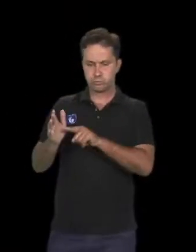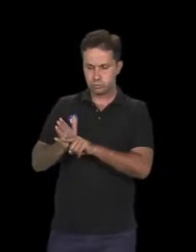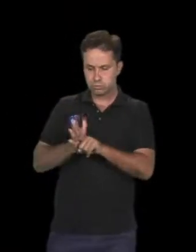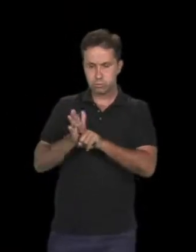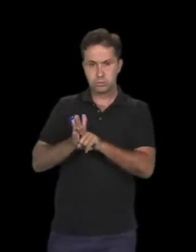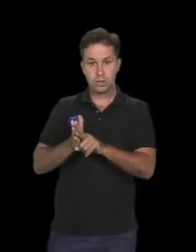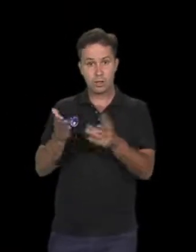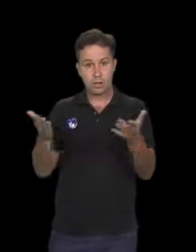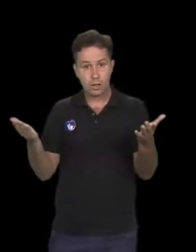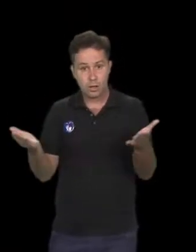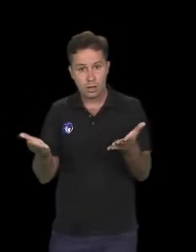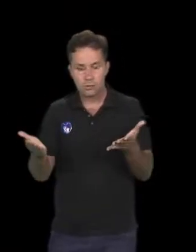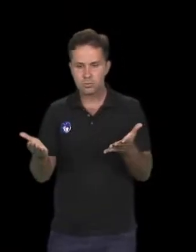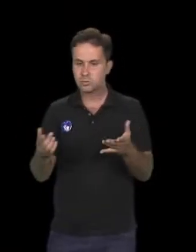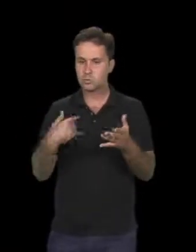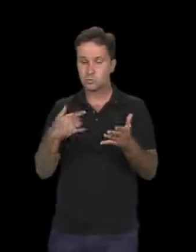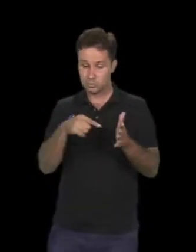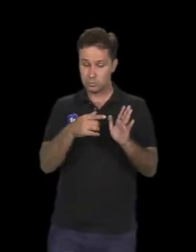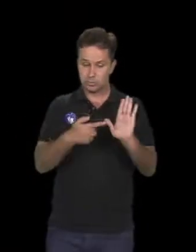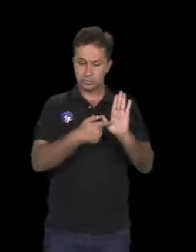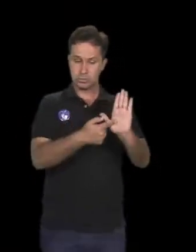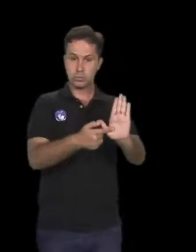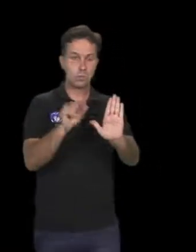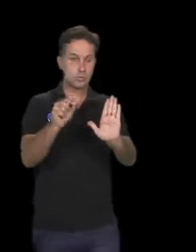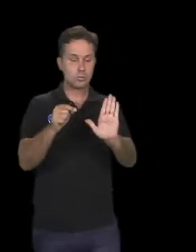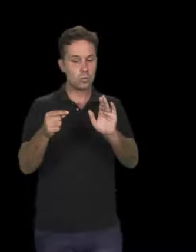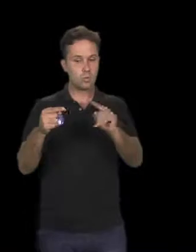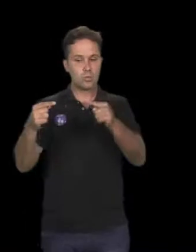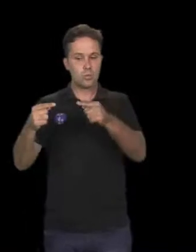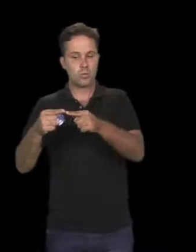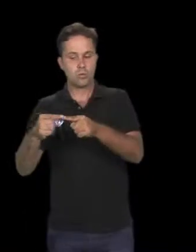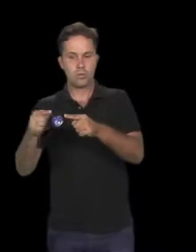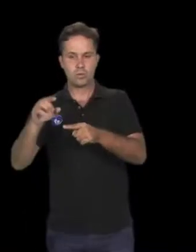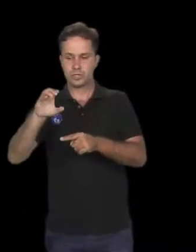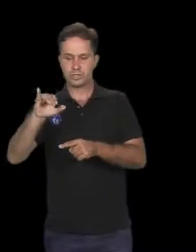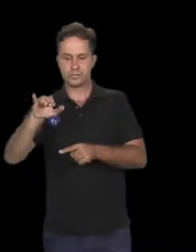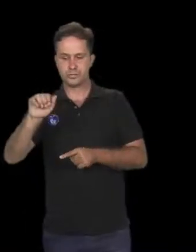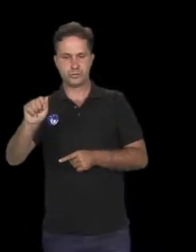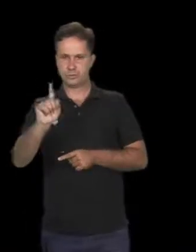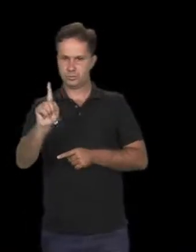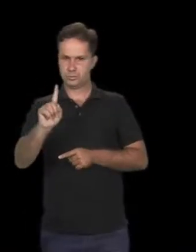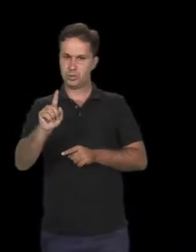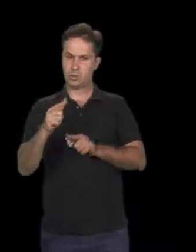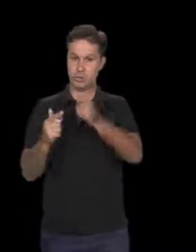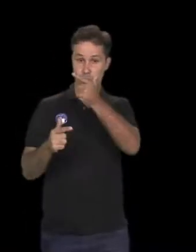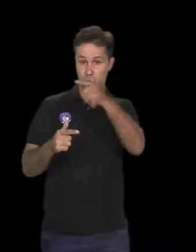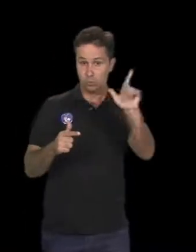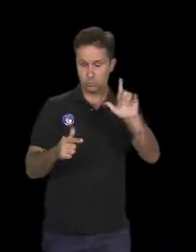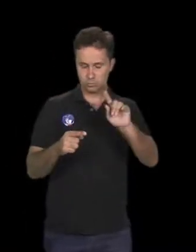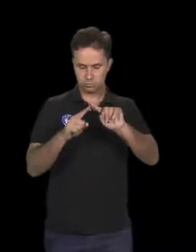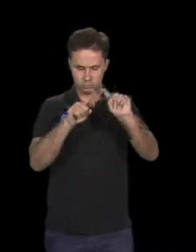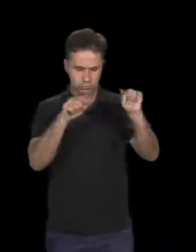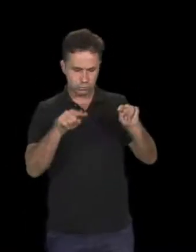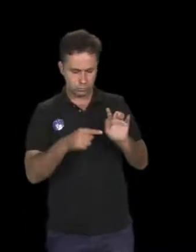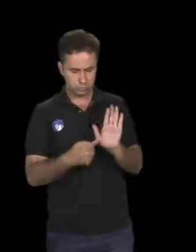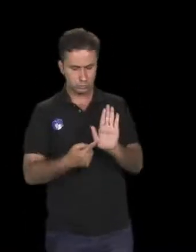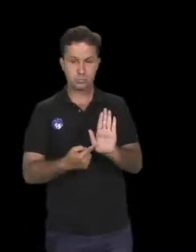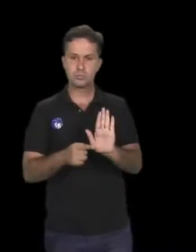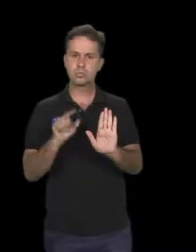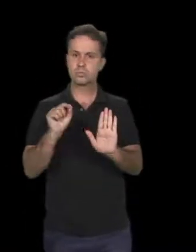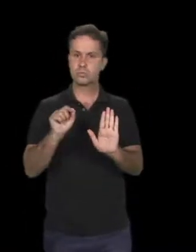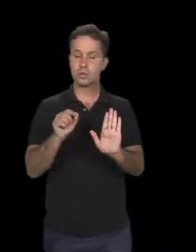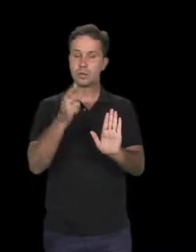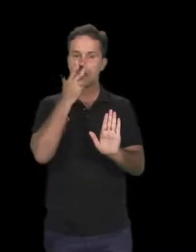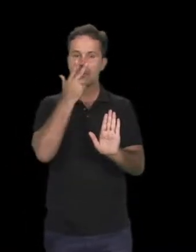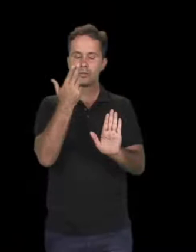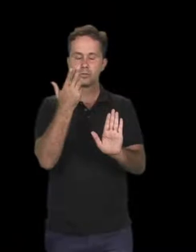assim como a matéria do matemático, o perfil do Perelman, na New Yorker, essa é uma matéria que acendeu uma luz para mim, chama O Consultor, foi da